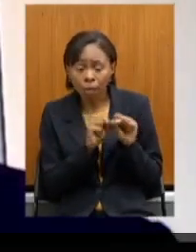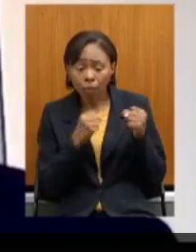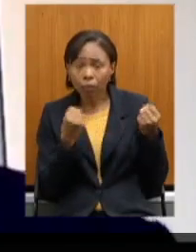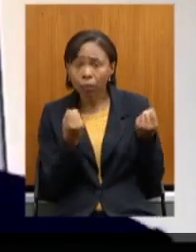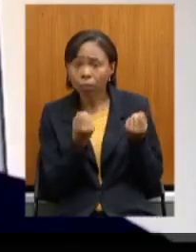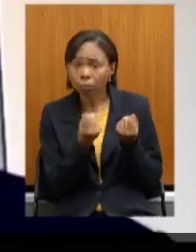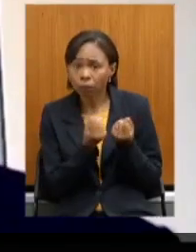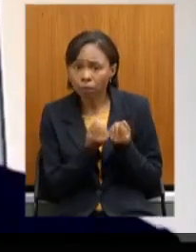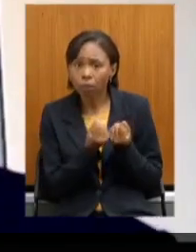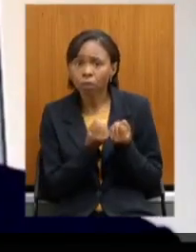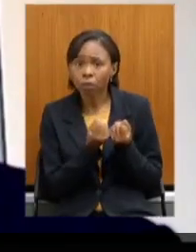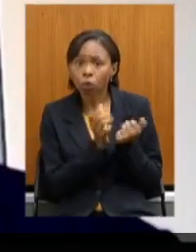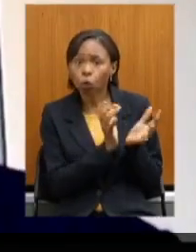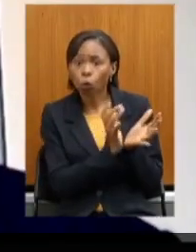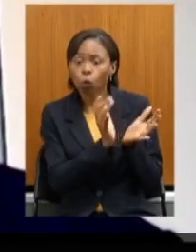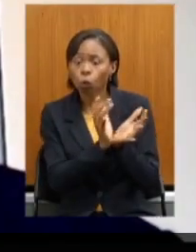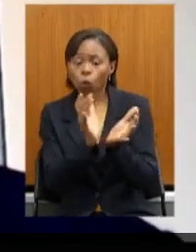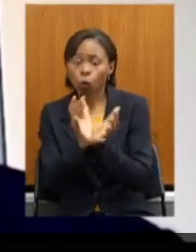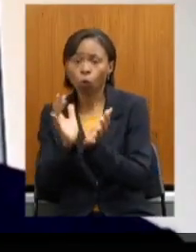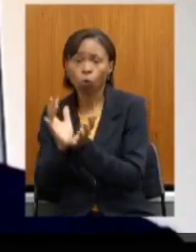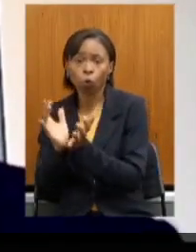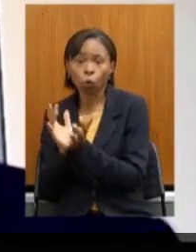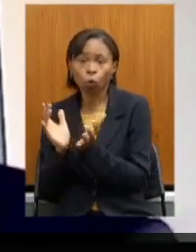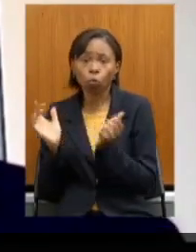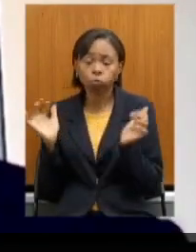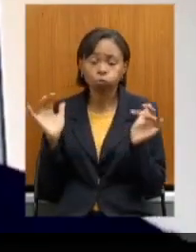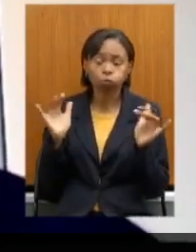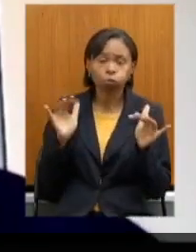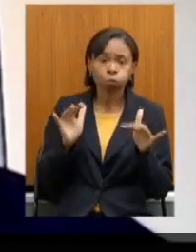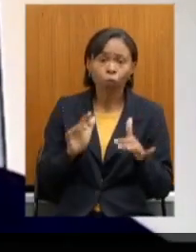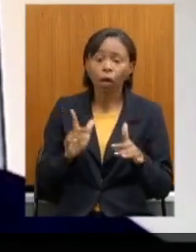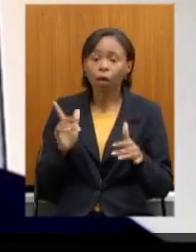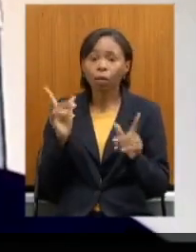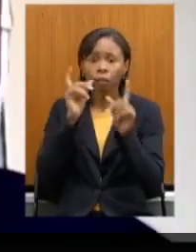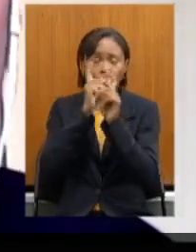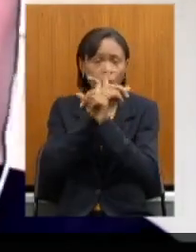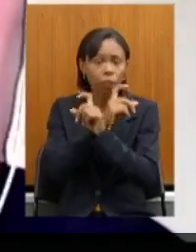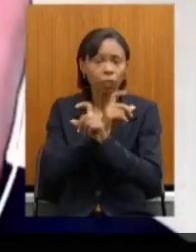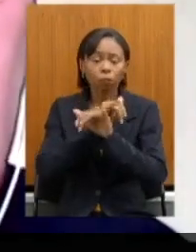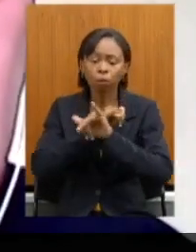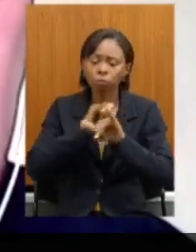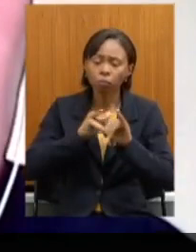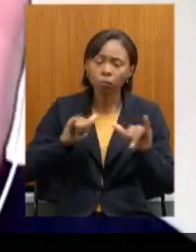as diversas categorias para poder repassar essas informações